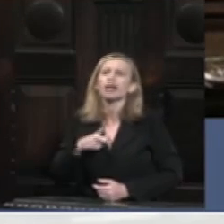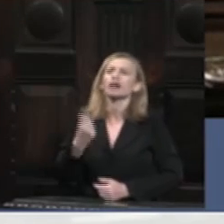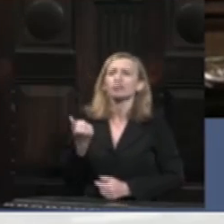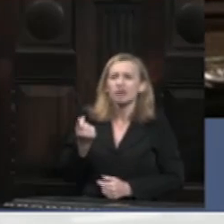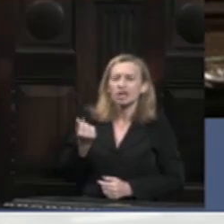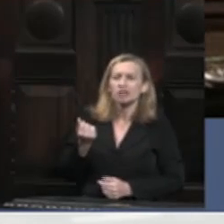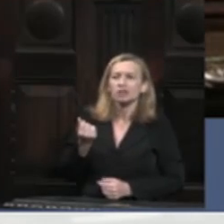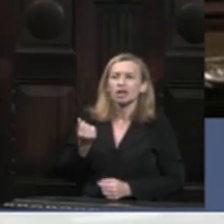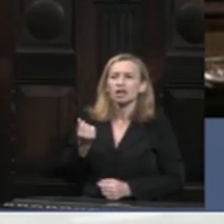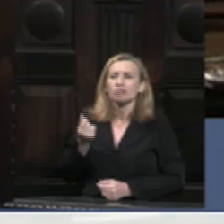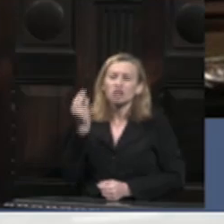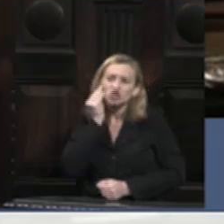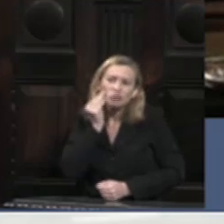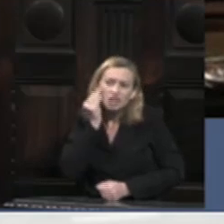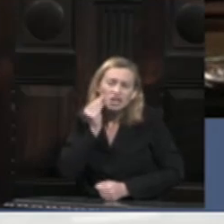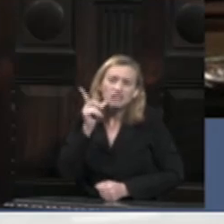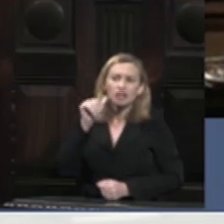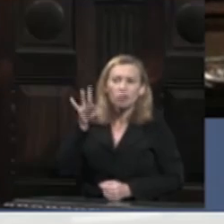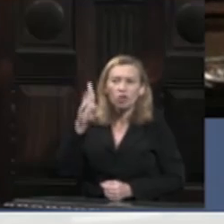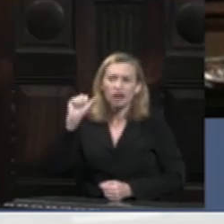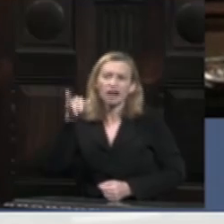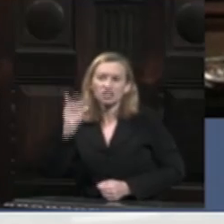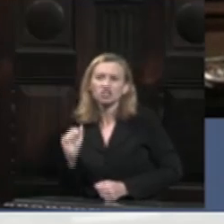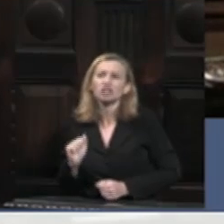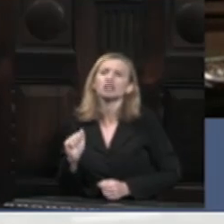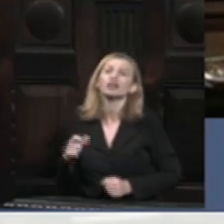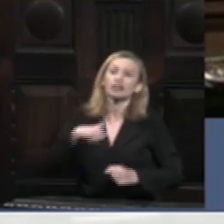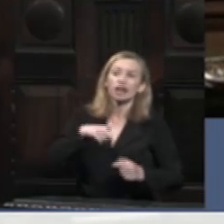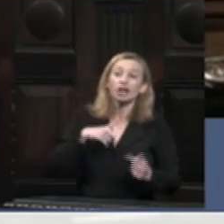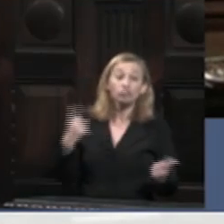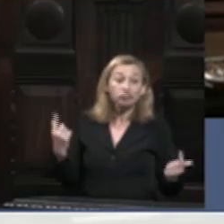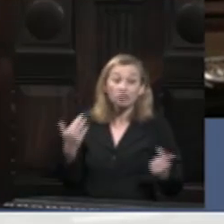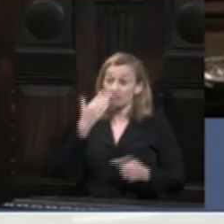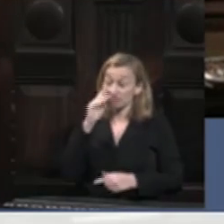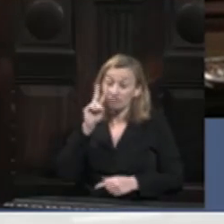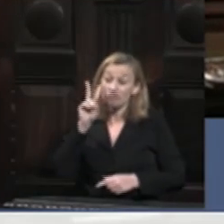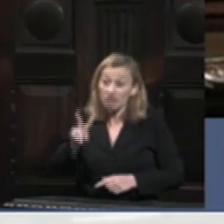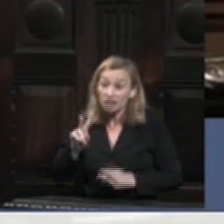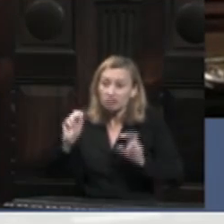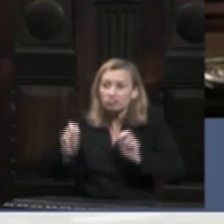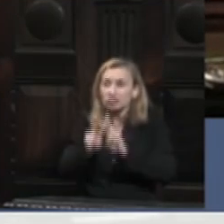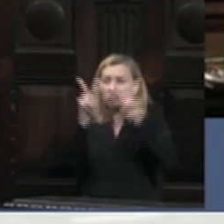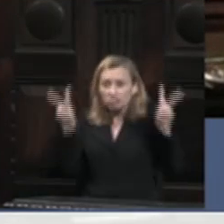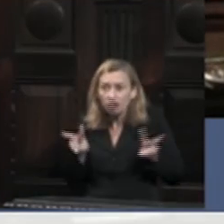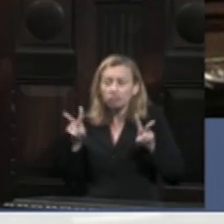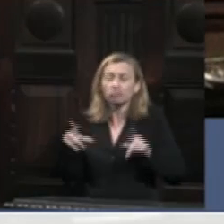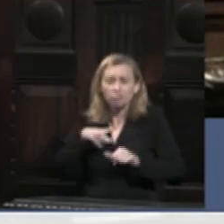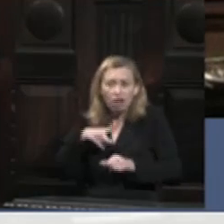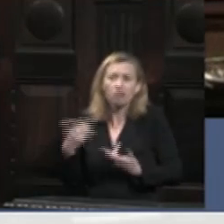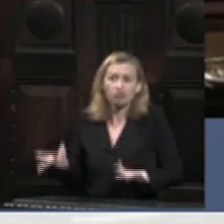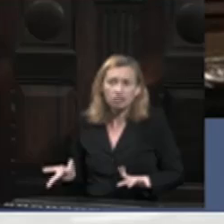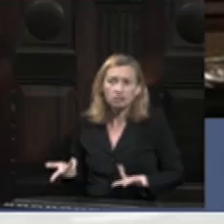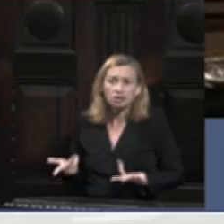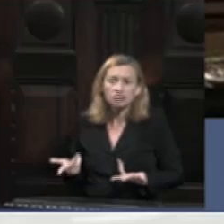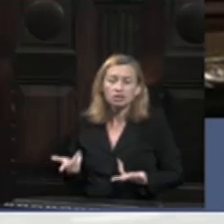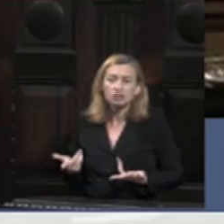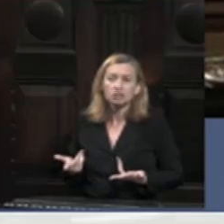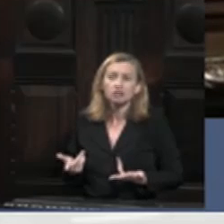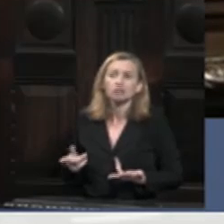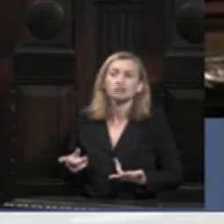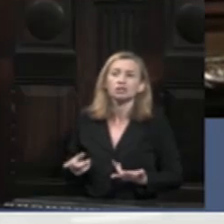desafio da Assembleia Legislativa, mesmo depois das eleições, independentemente do